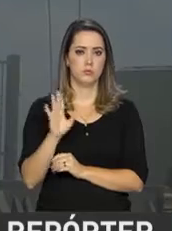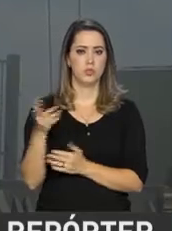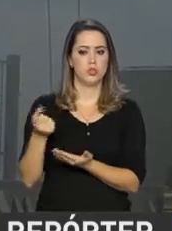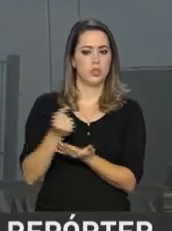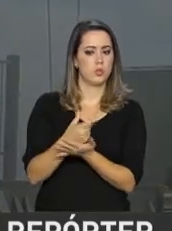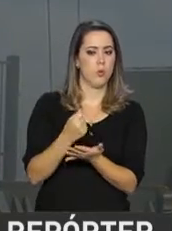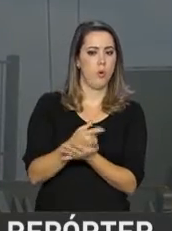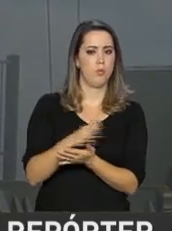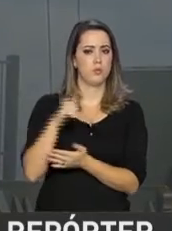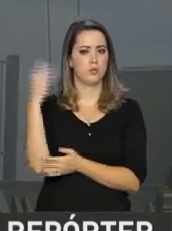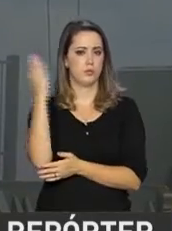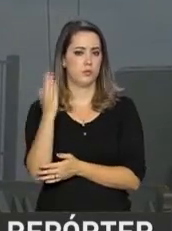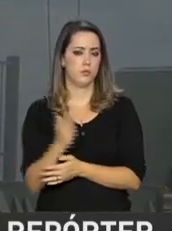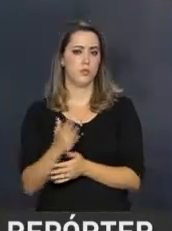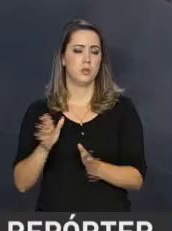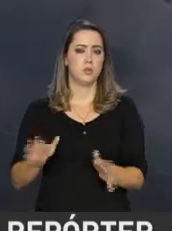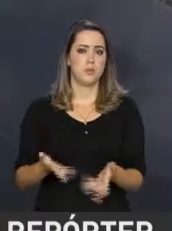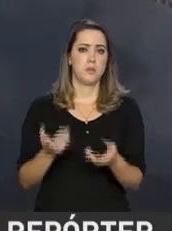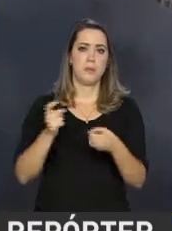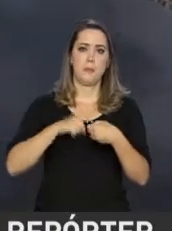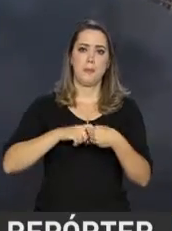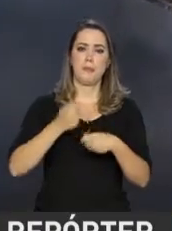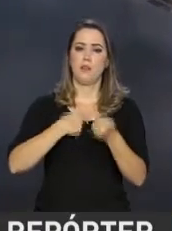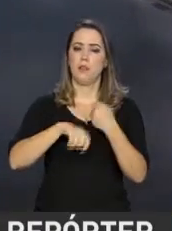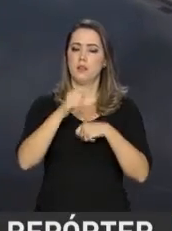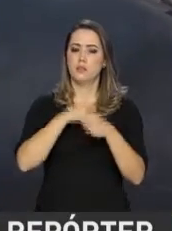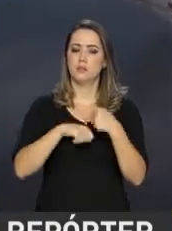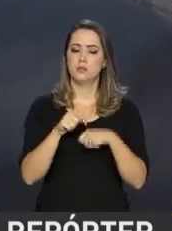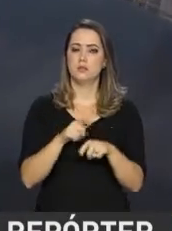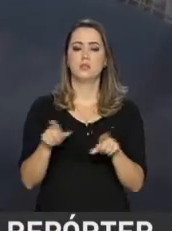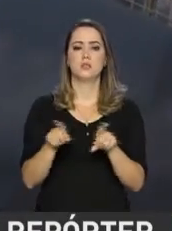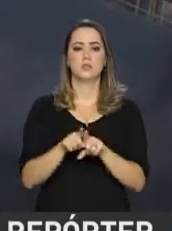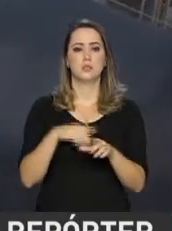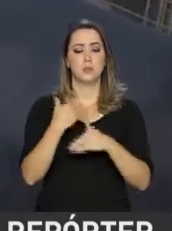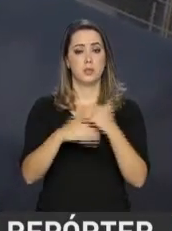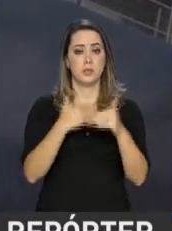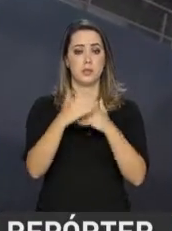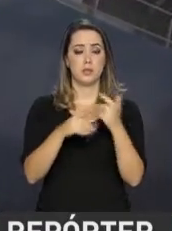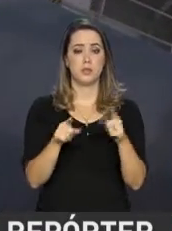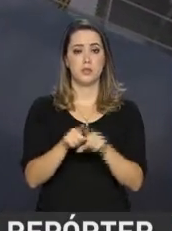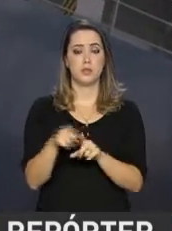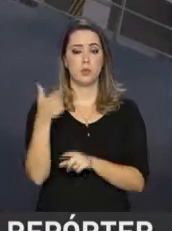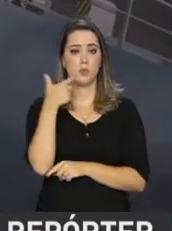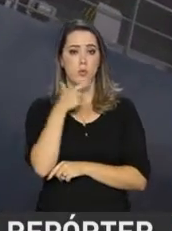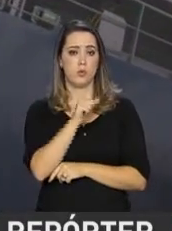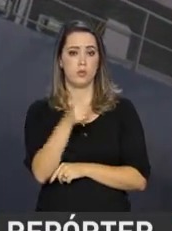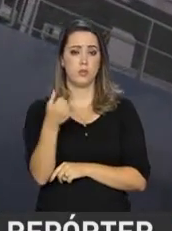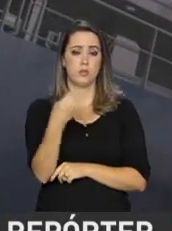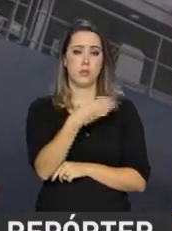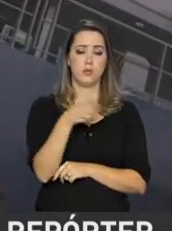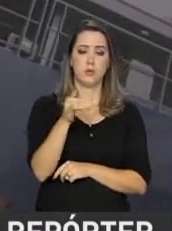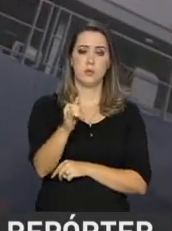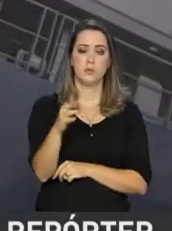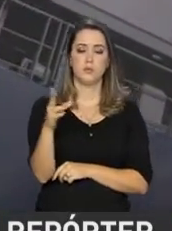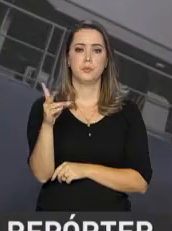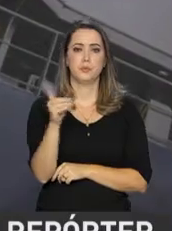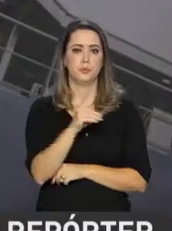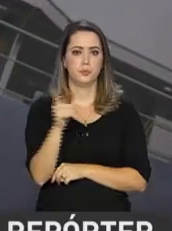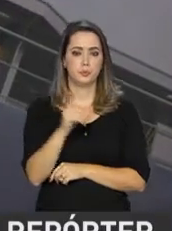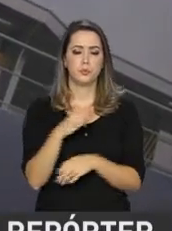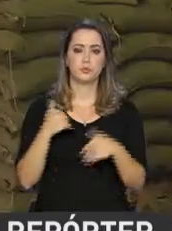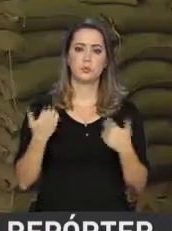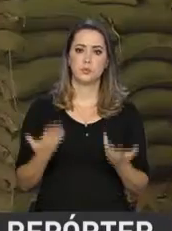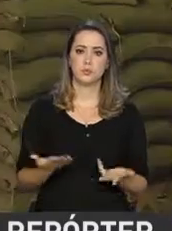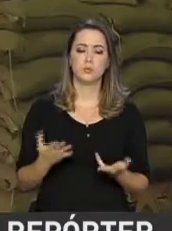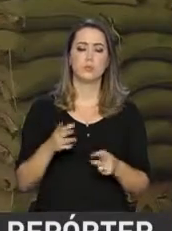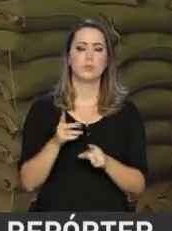as importações, motivadas pela recuperação econômica, também cresceram e chegaram a 14 bilhões. Com o resultado,